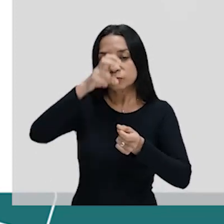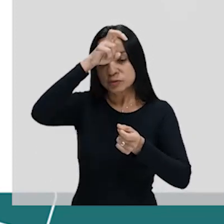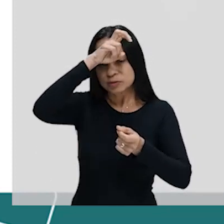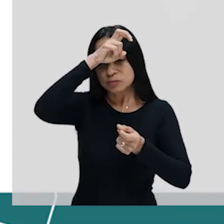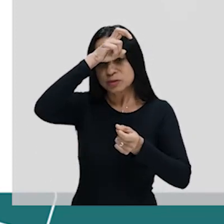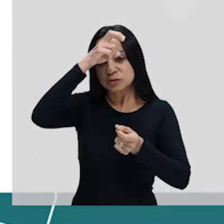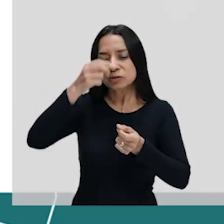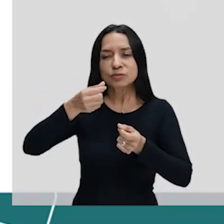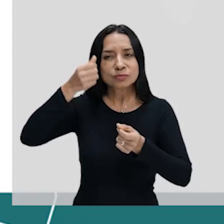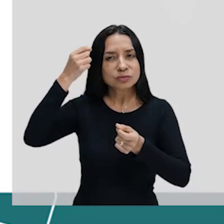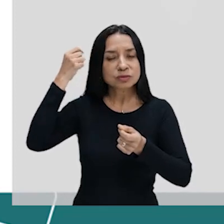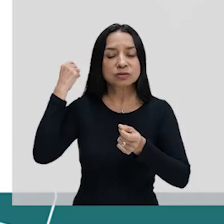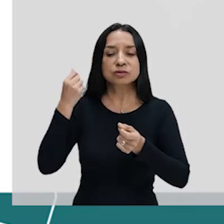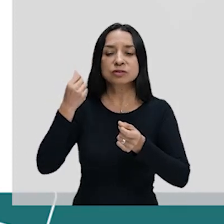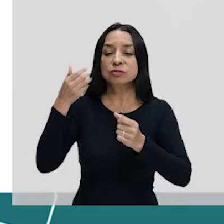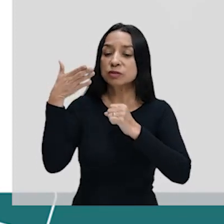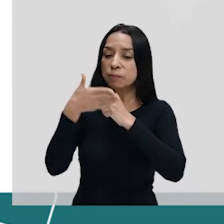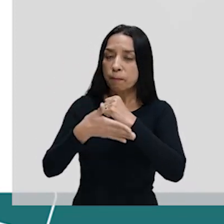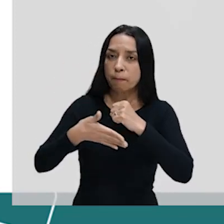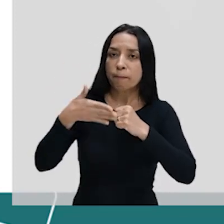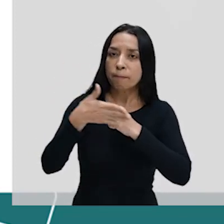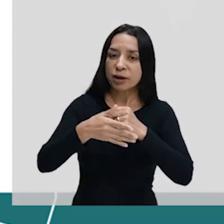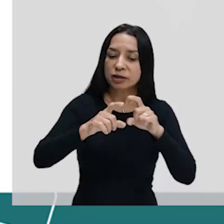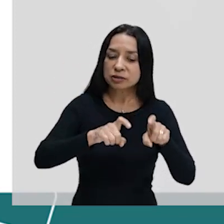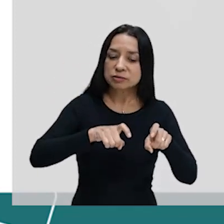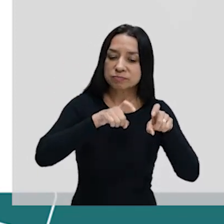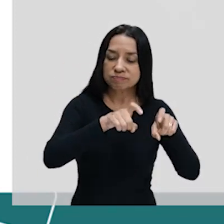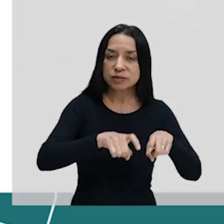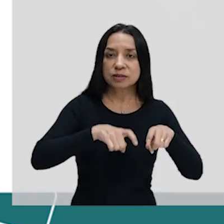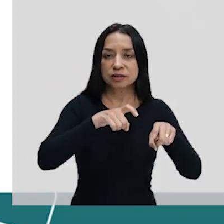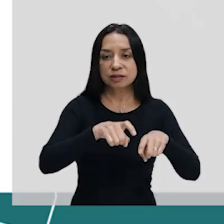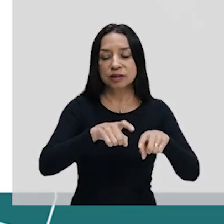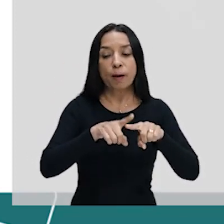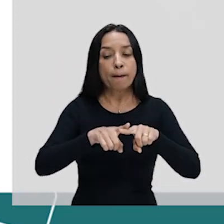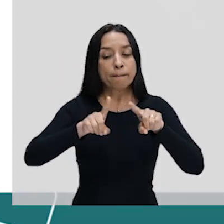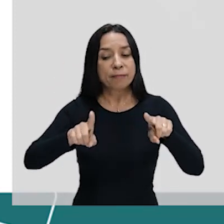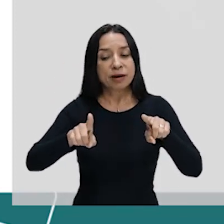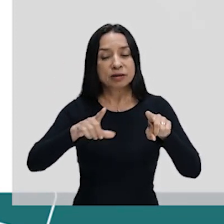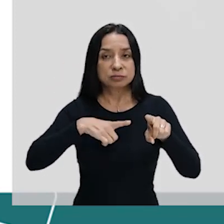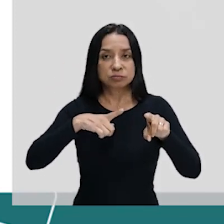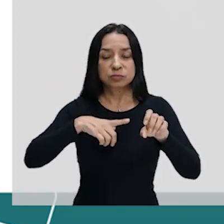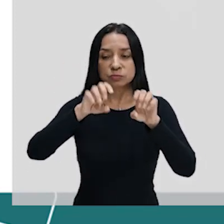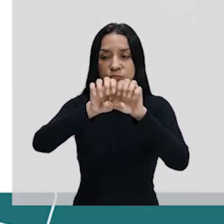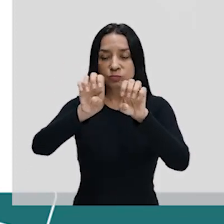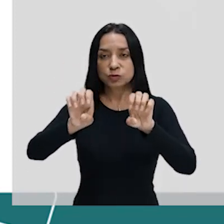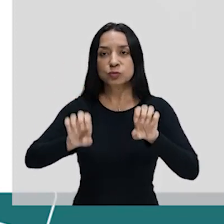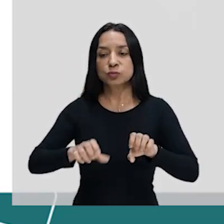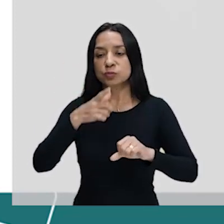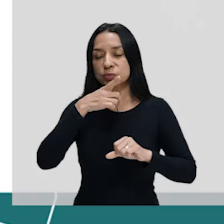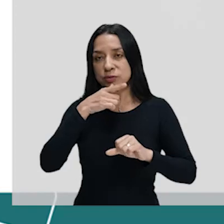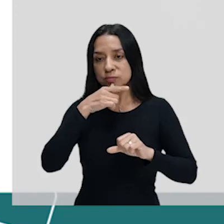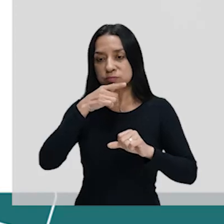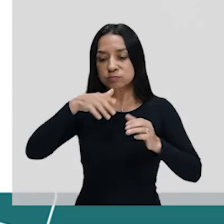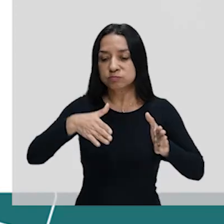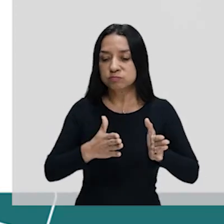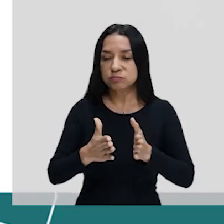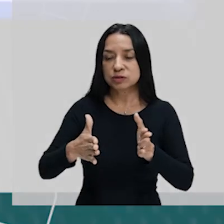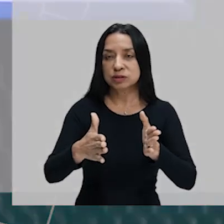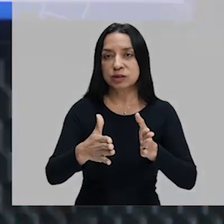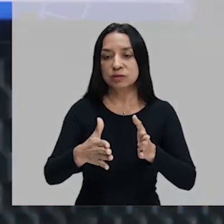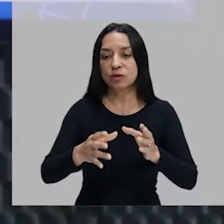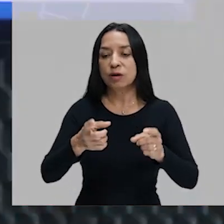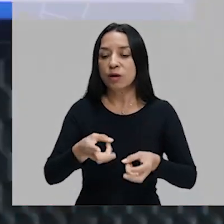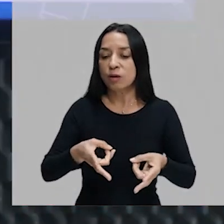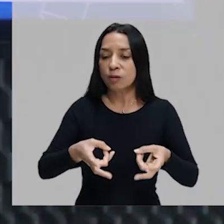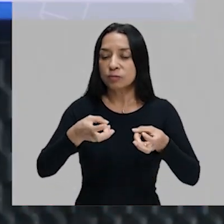uma economia de base agrária, porém com uma estrutura hidráulica. Observe que aqui nós estamos